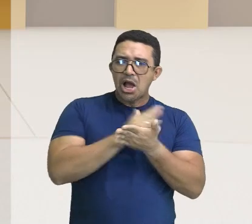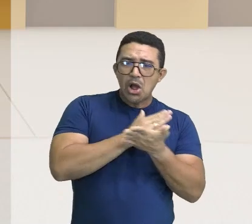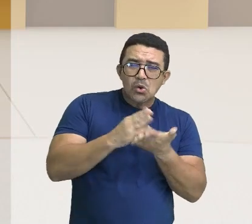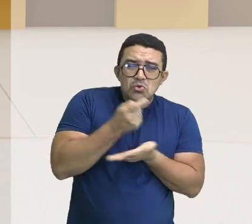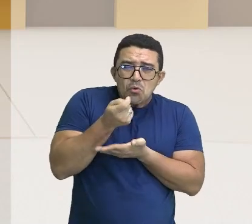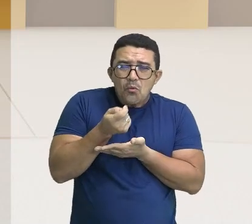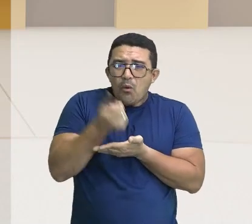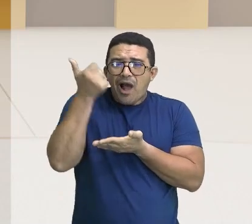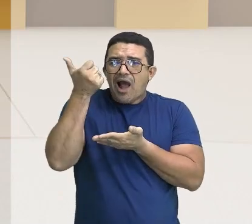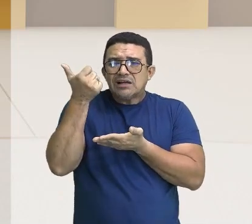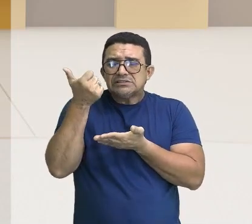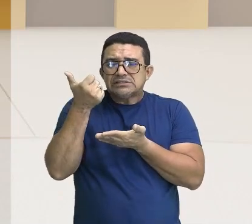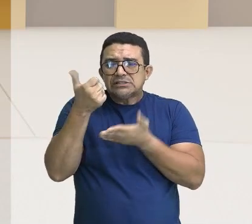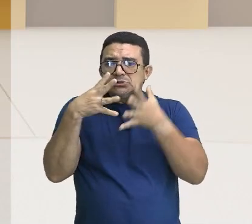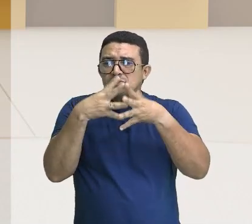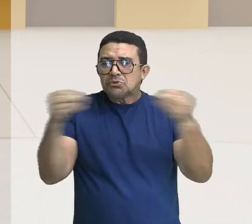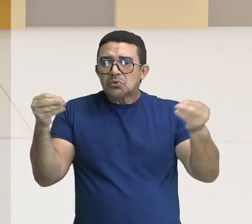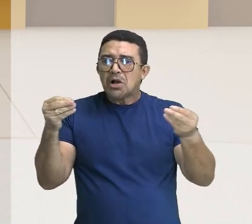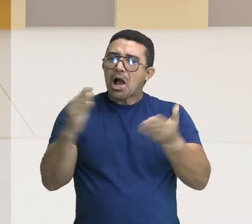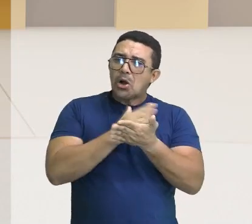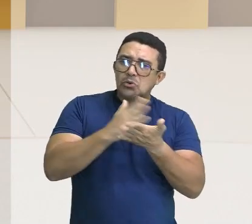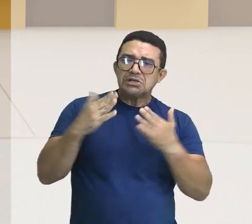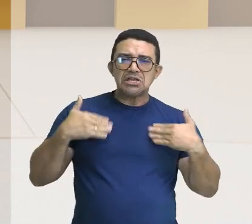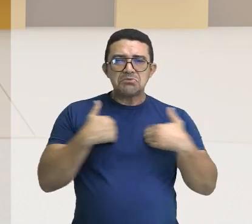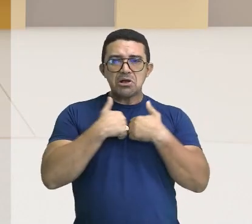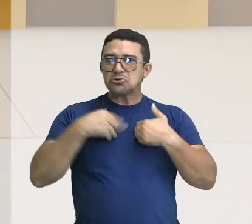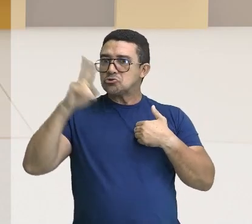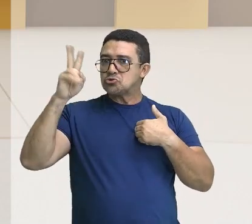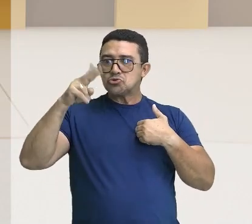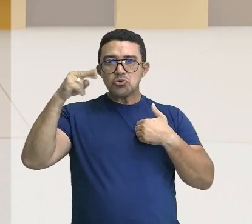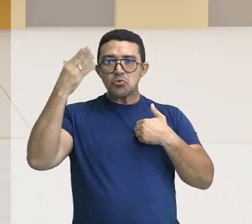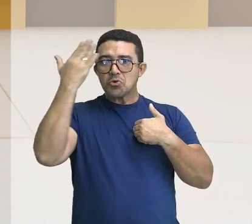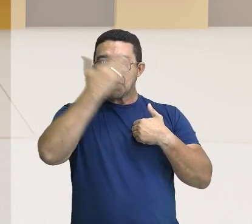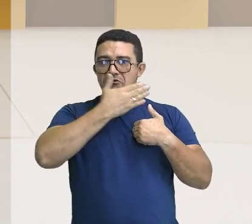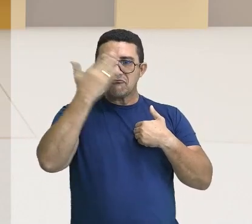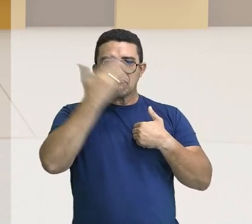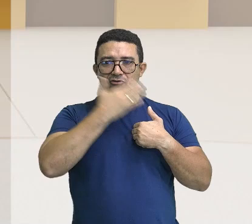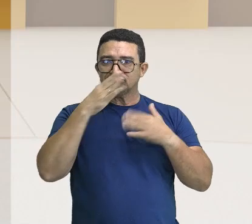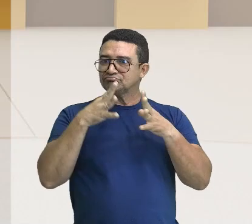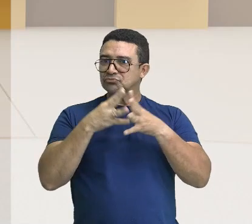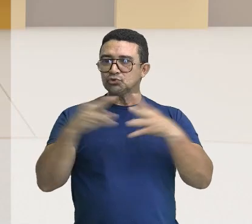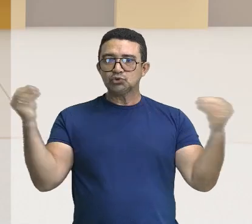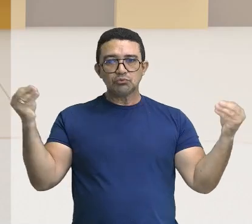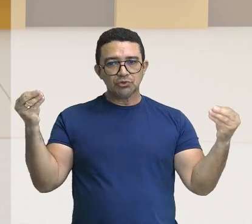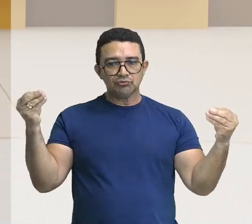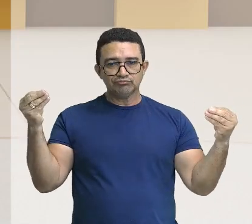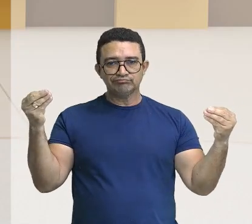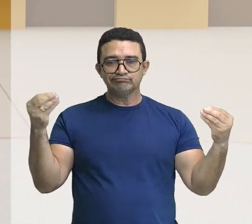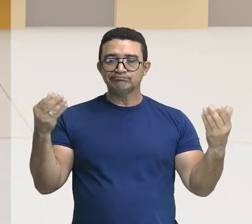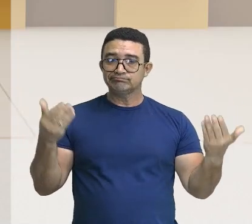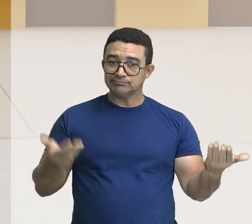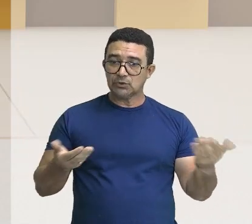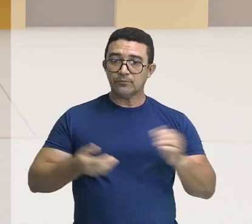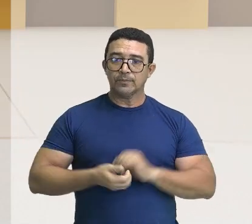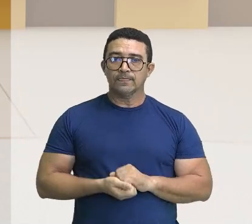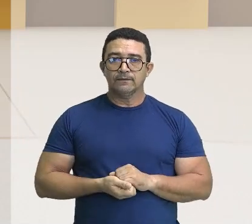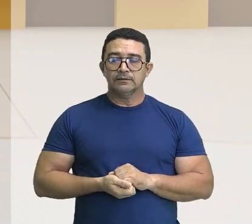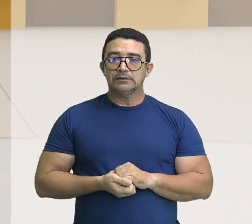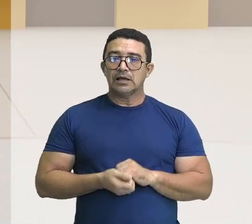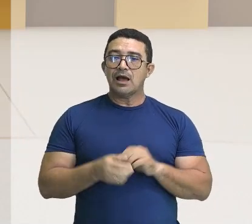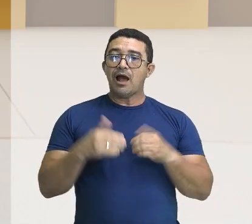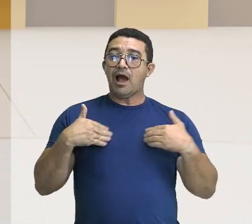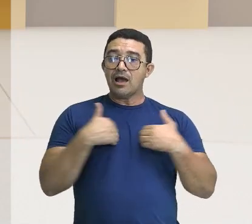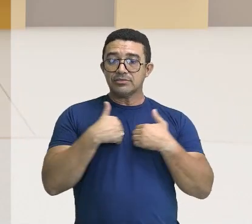gente nem chegou a ver direito e já estão, né, nesse processo de extinção. E animais e